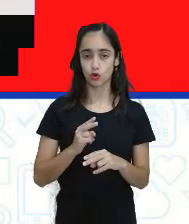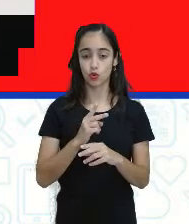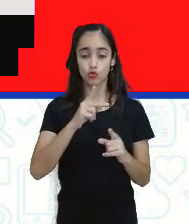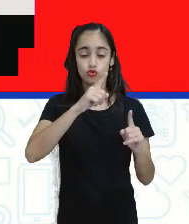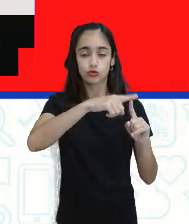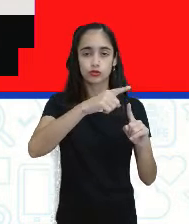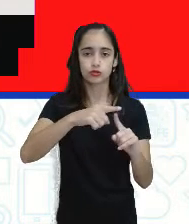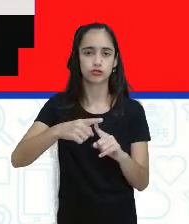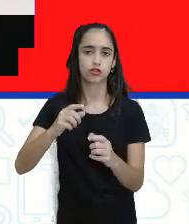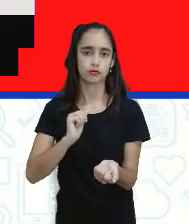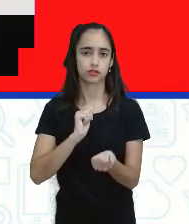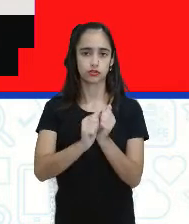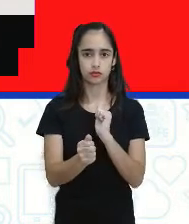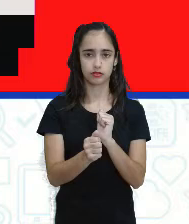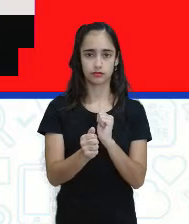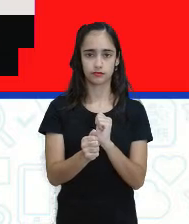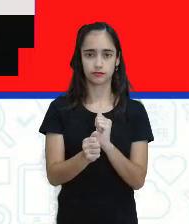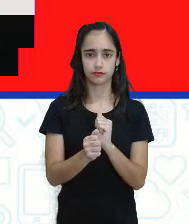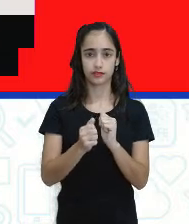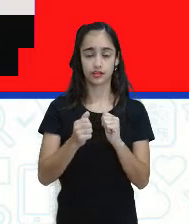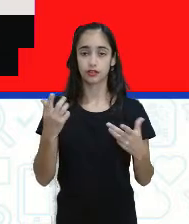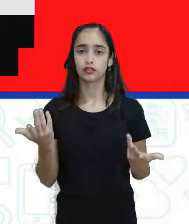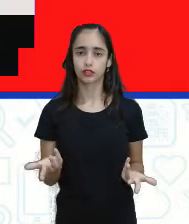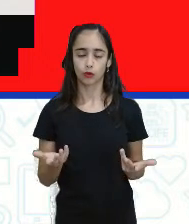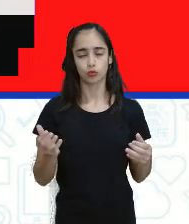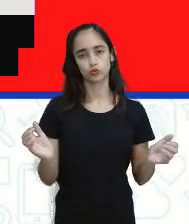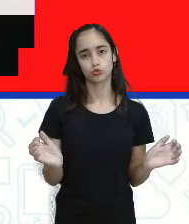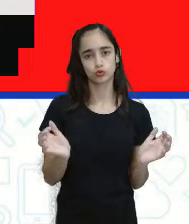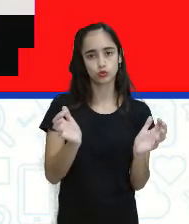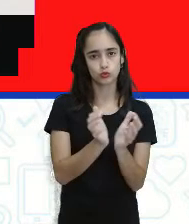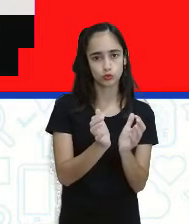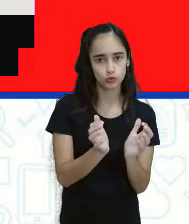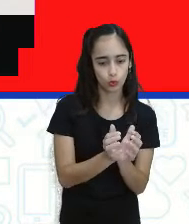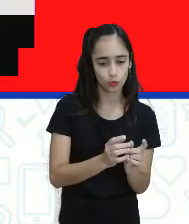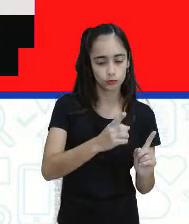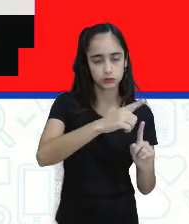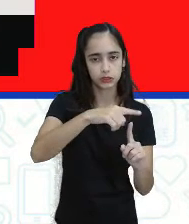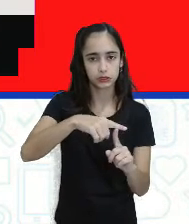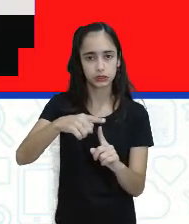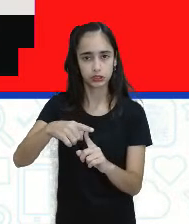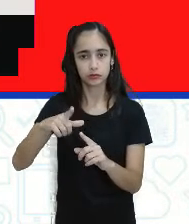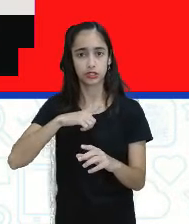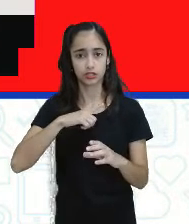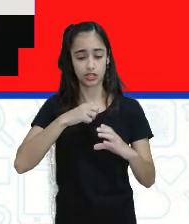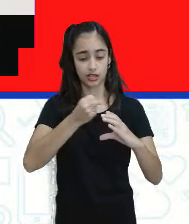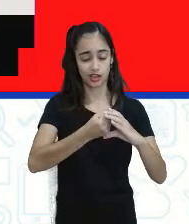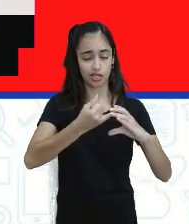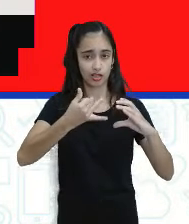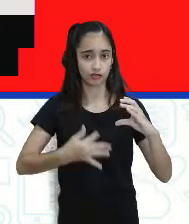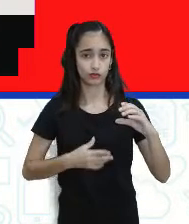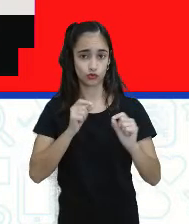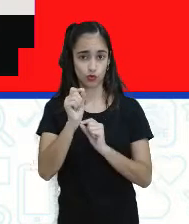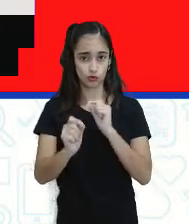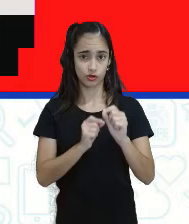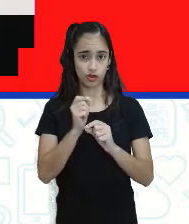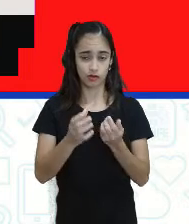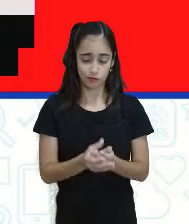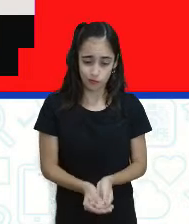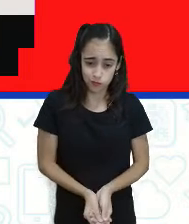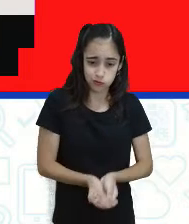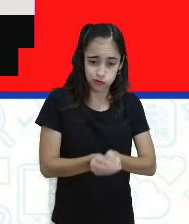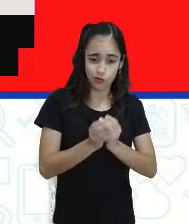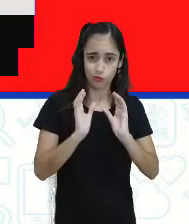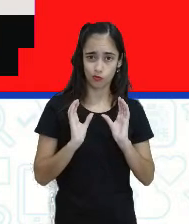Essa classificação aí reúne modalidades que se caracterizam por arremessar,